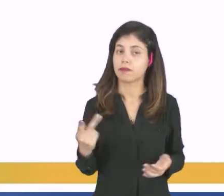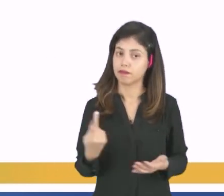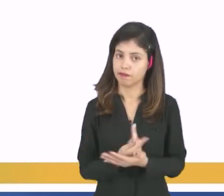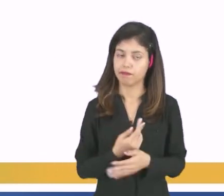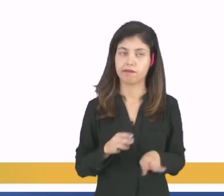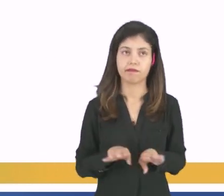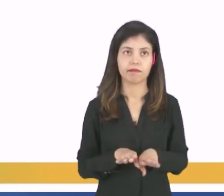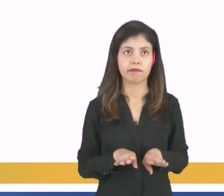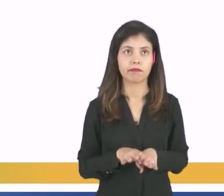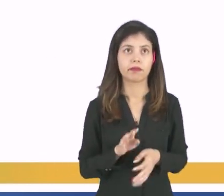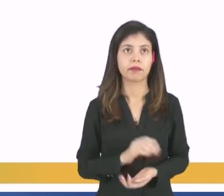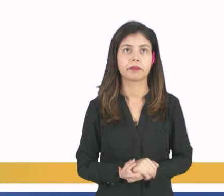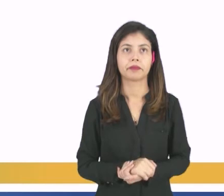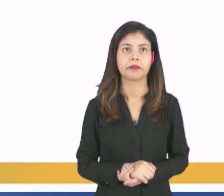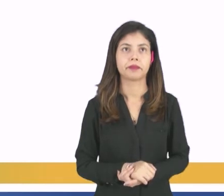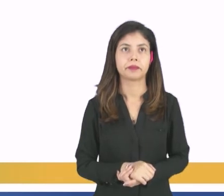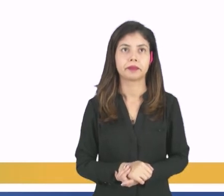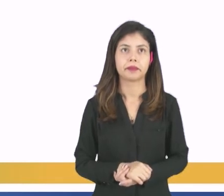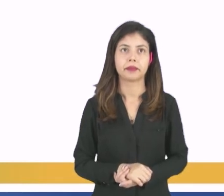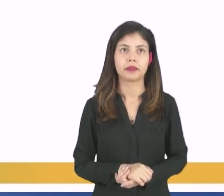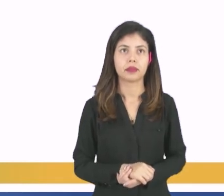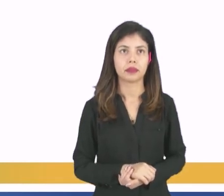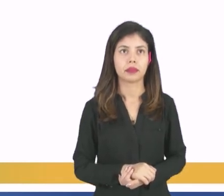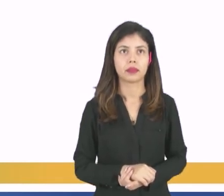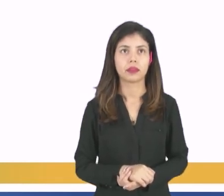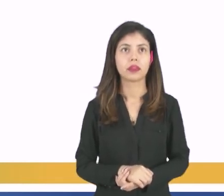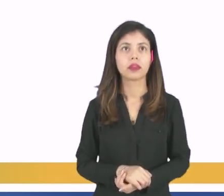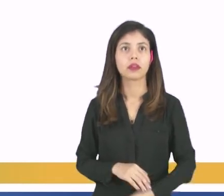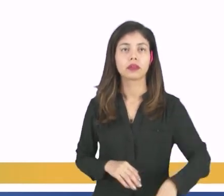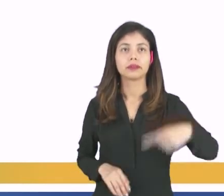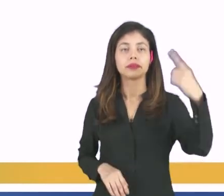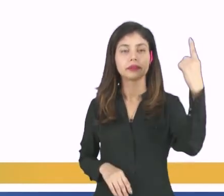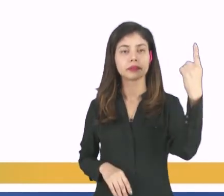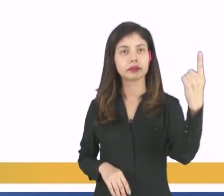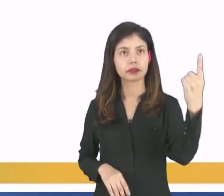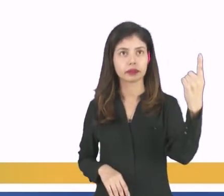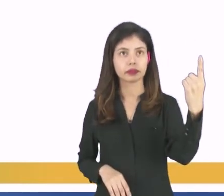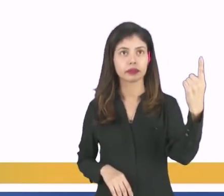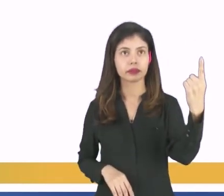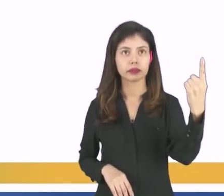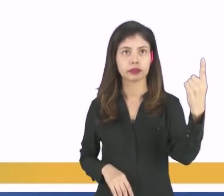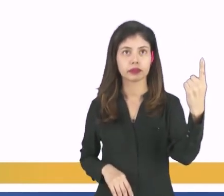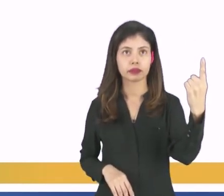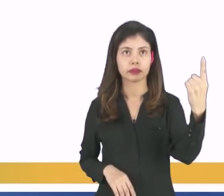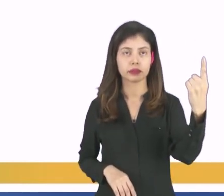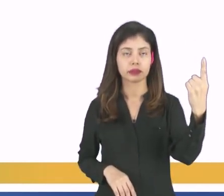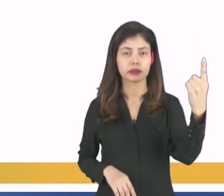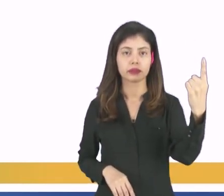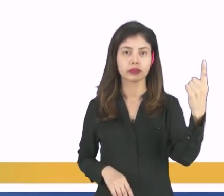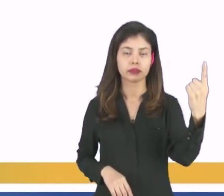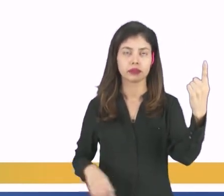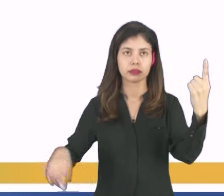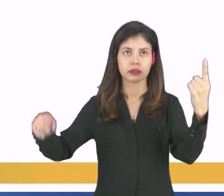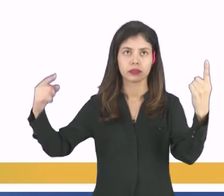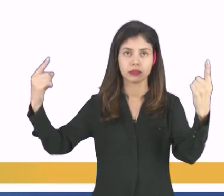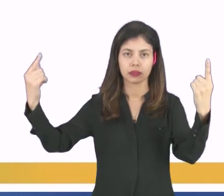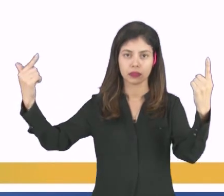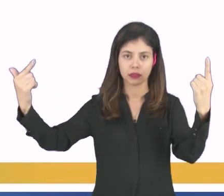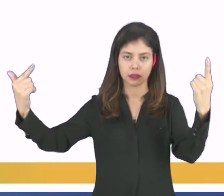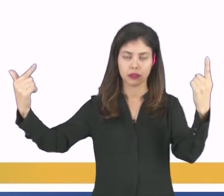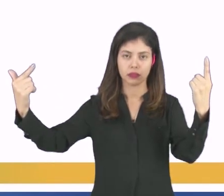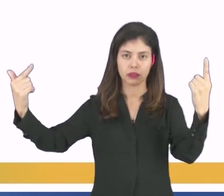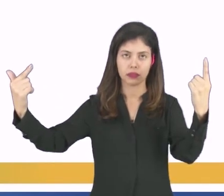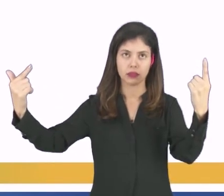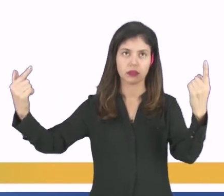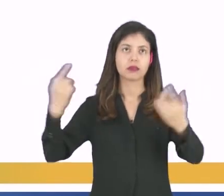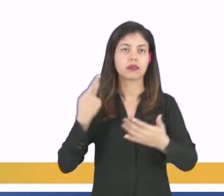não está balanceada. Aqui, letra D, o ferro no reagente só tem 1, no produto